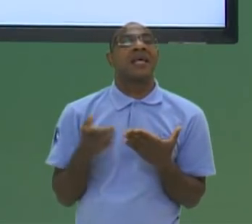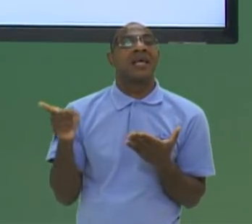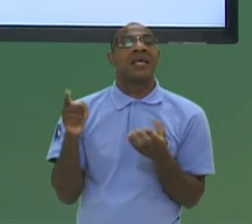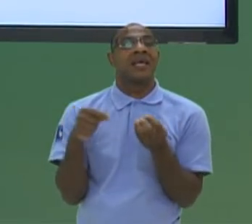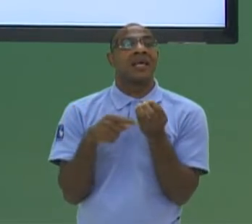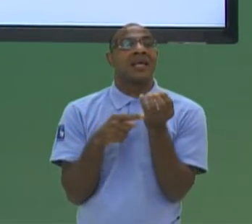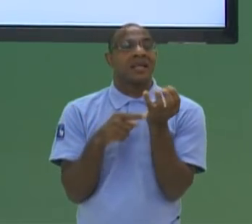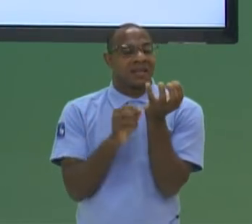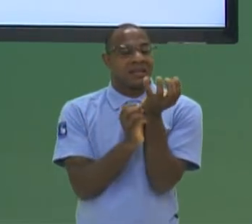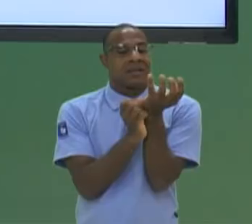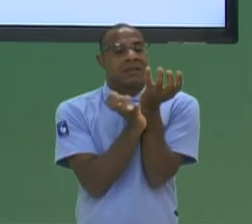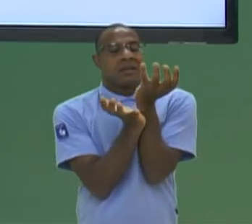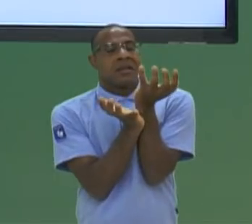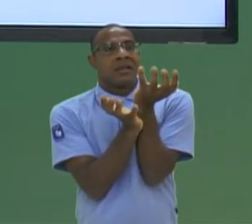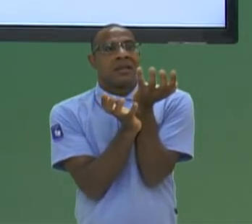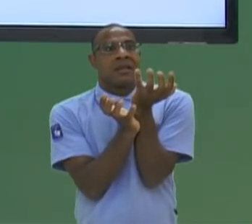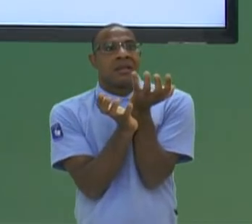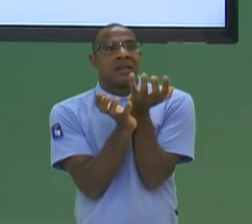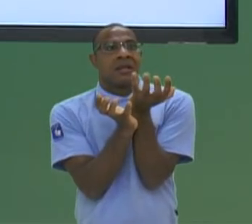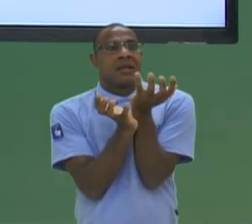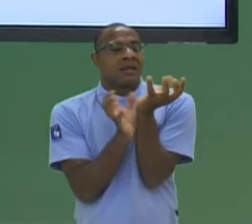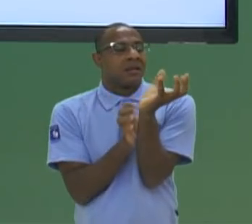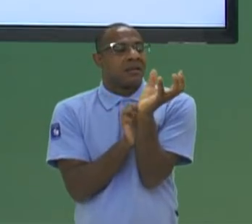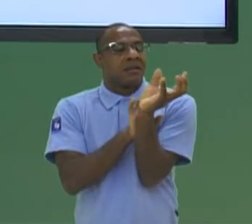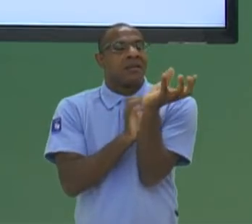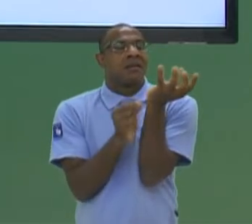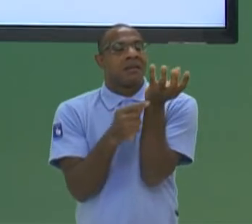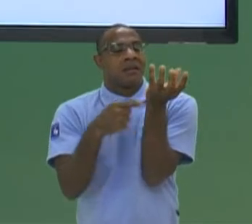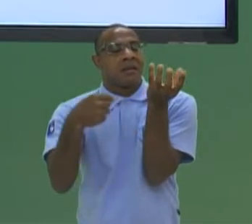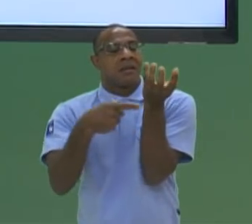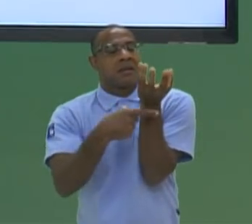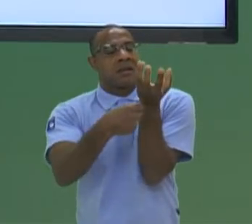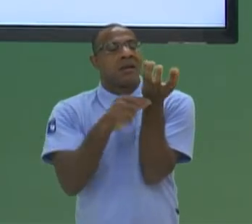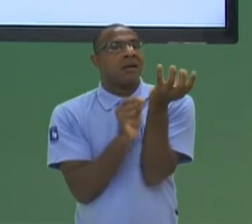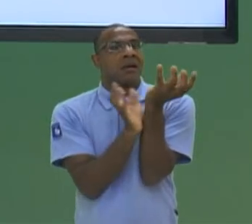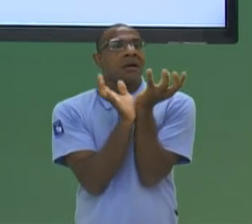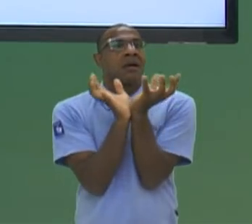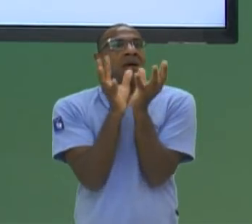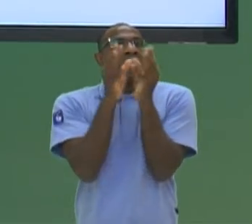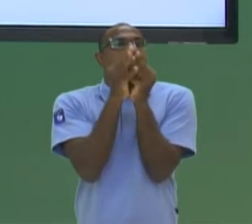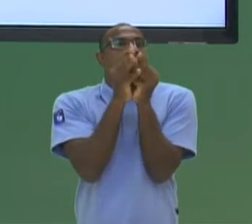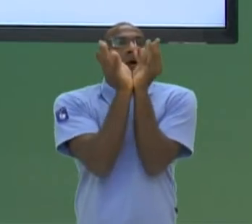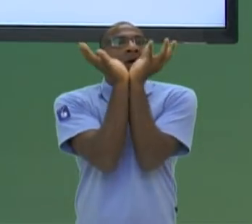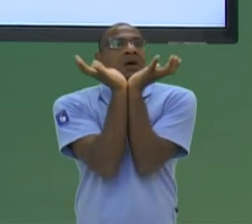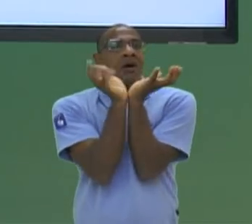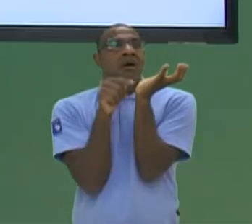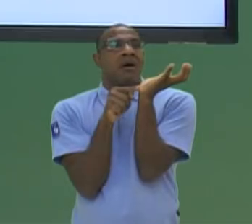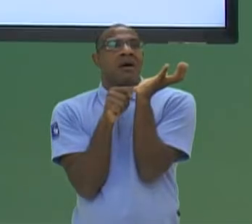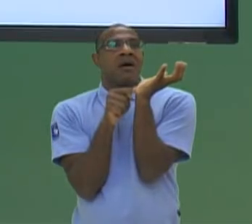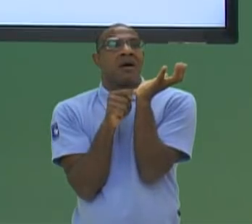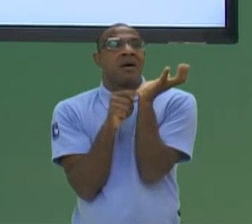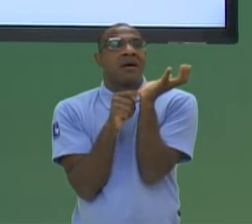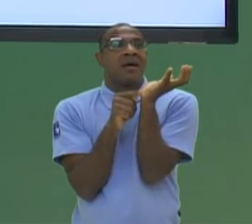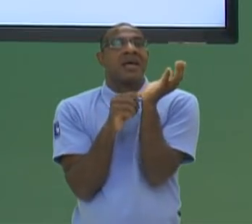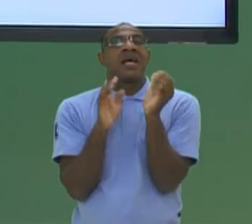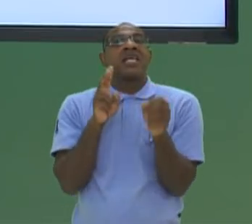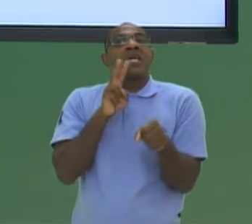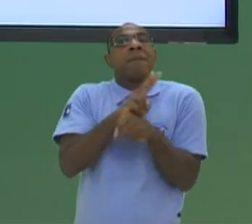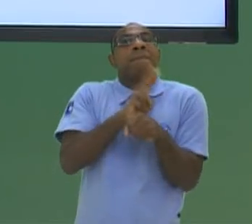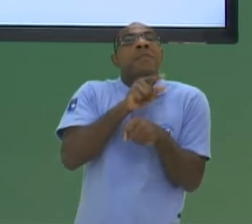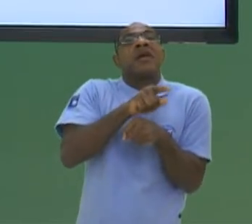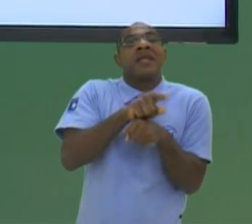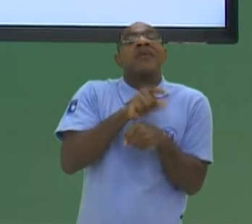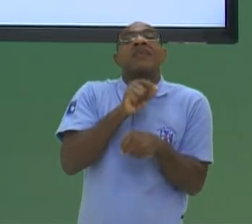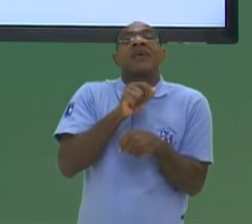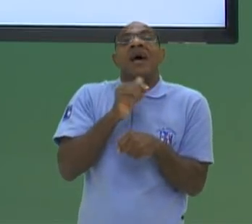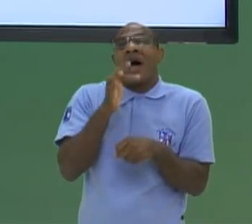gente tem as sépalas, que protegem o botão da flor e que também servem de cabinho para colocar as outras pétalas em